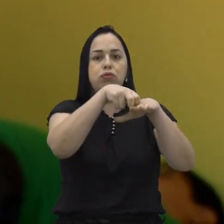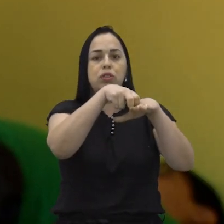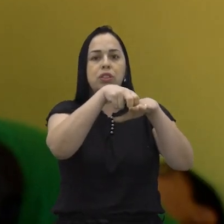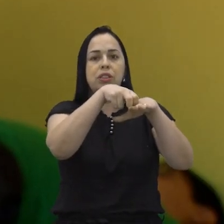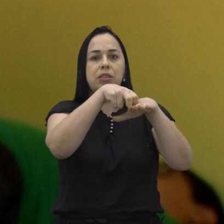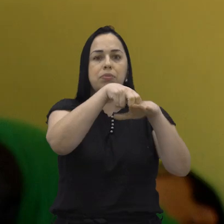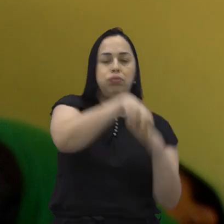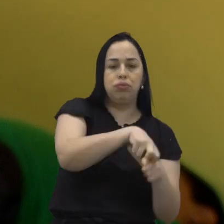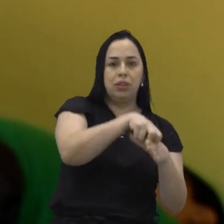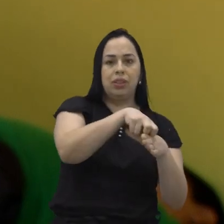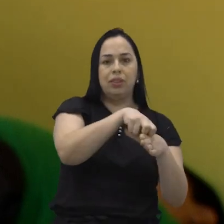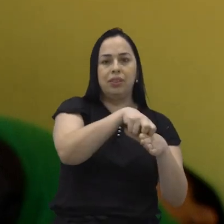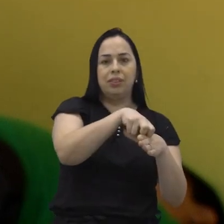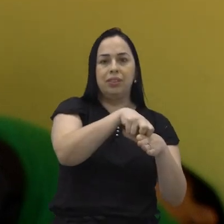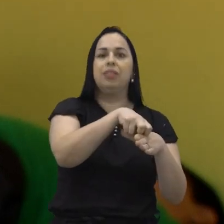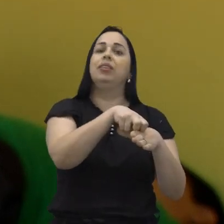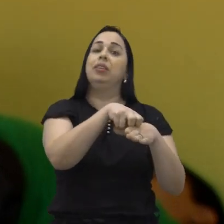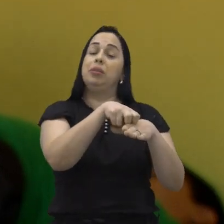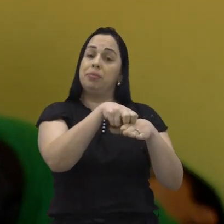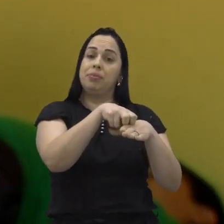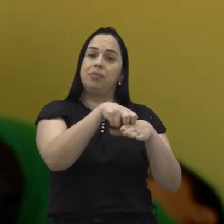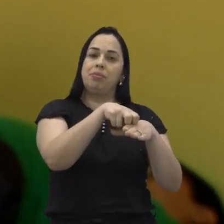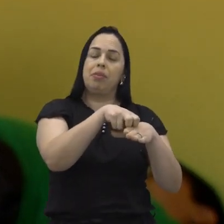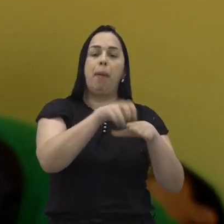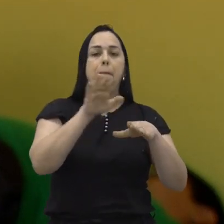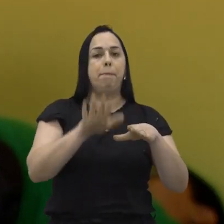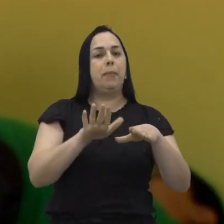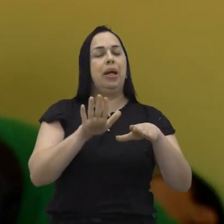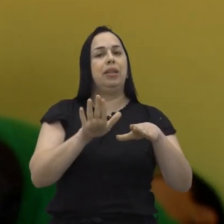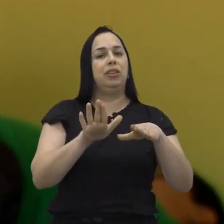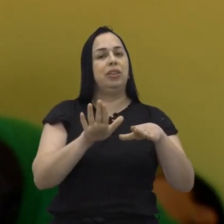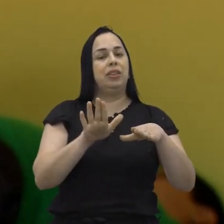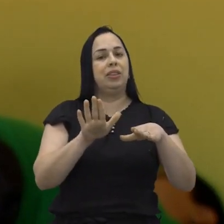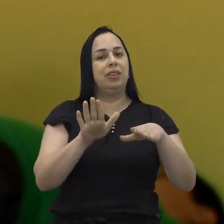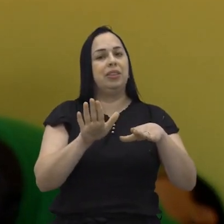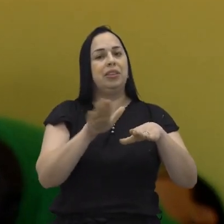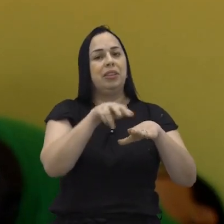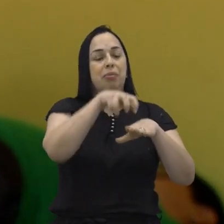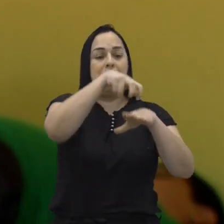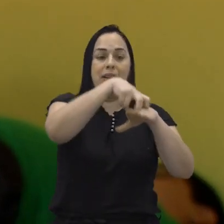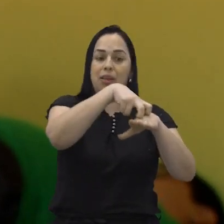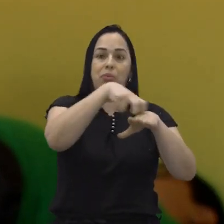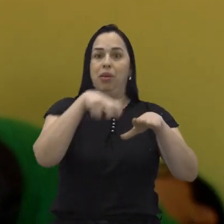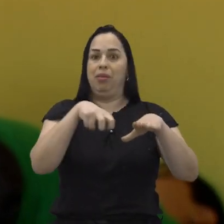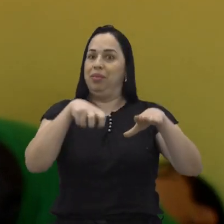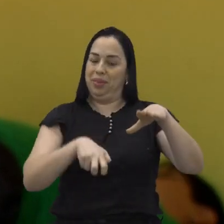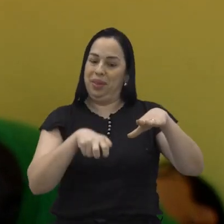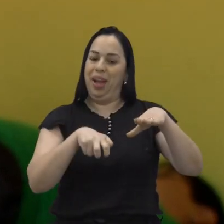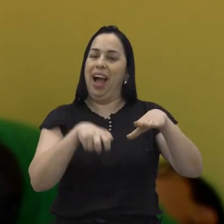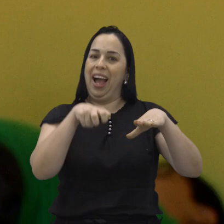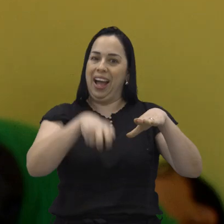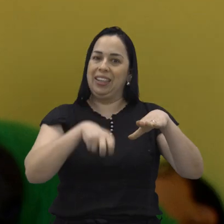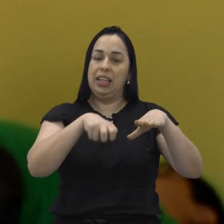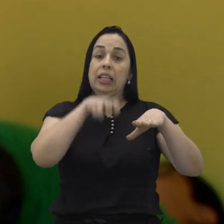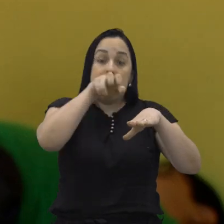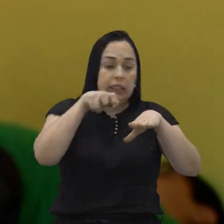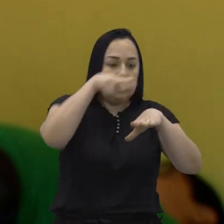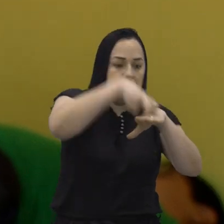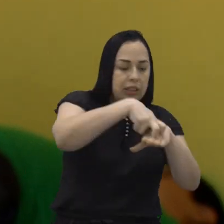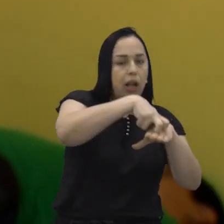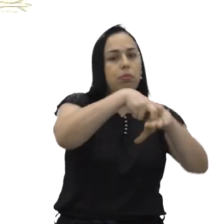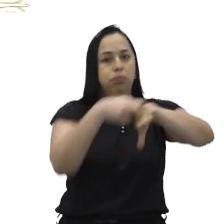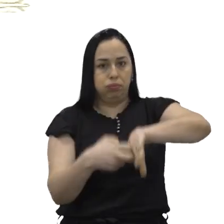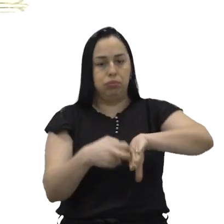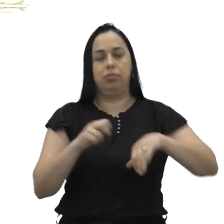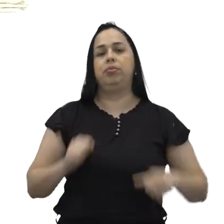eu tirei o elevador caiu. A sorte que eu não estava em cima, né? Eu teria sofrido um